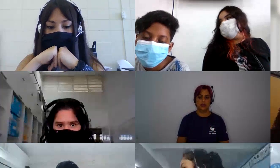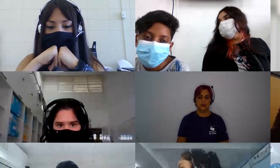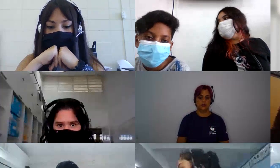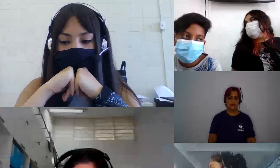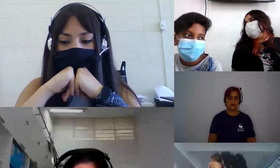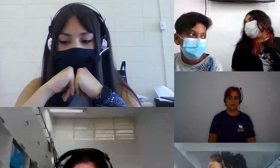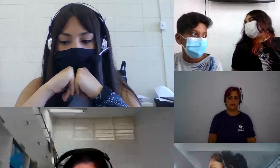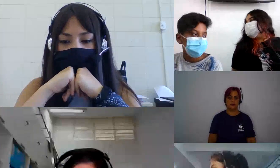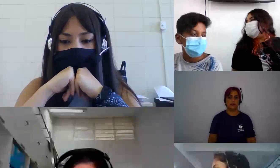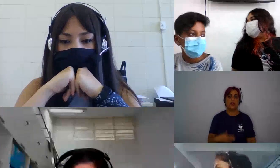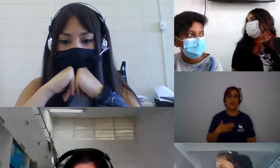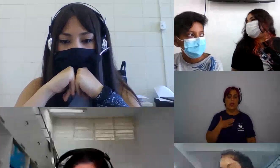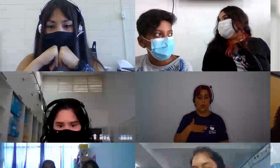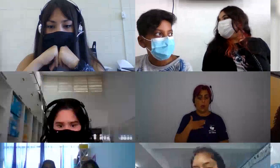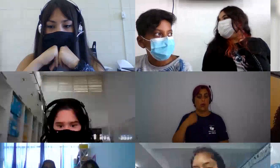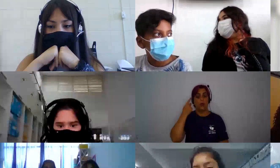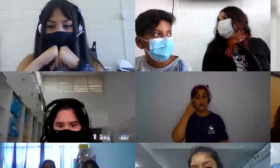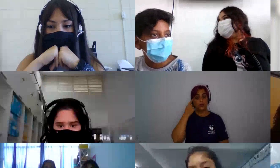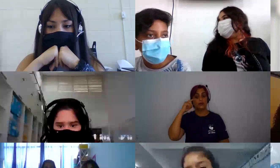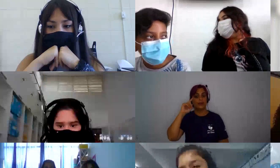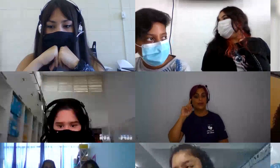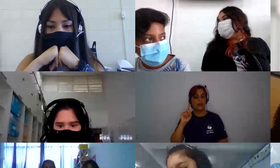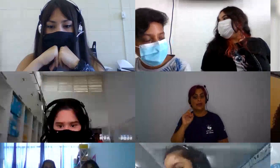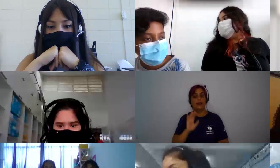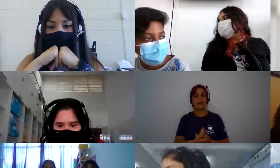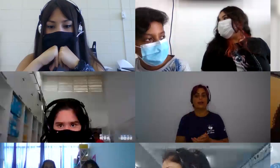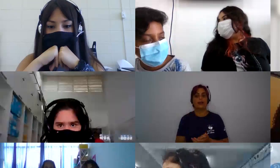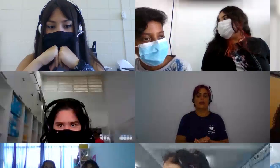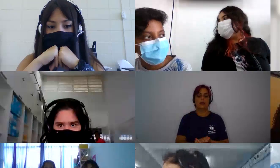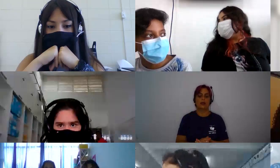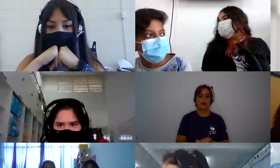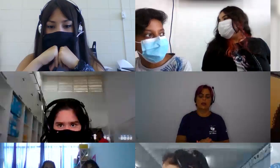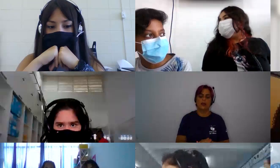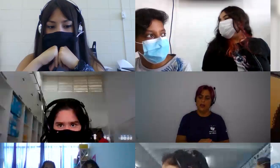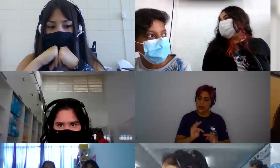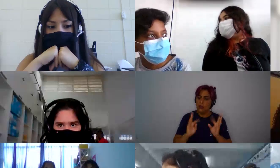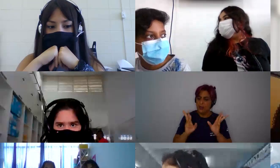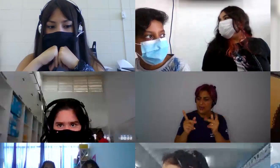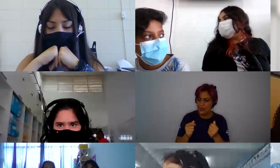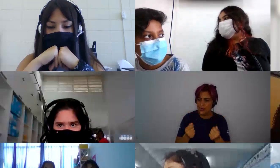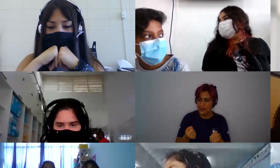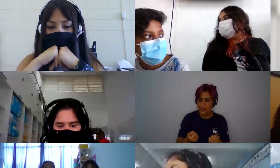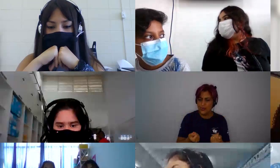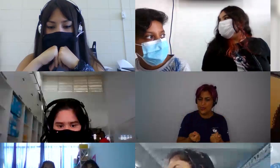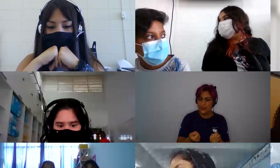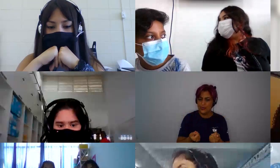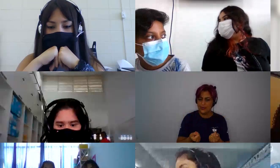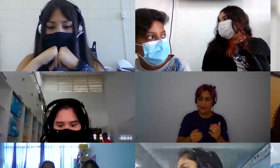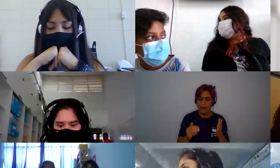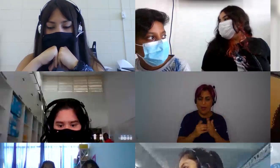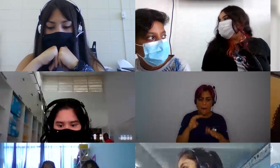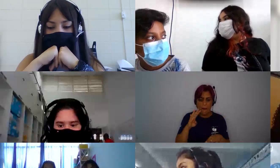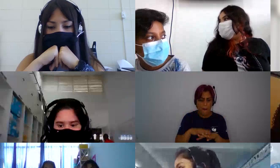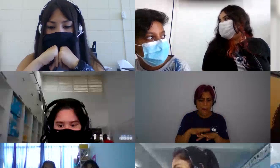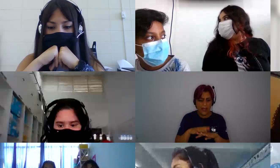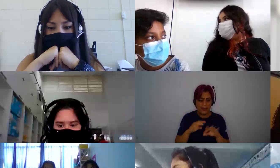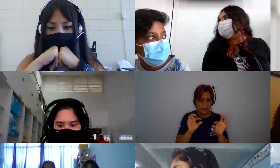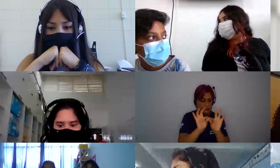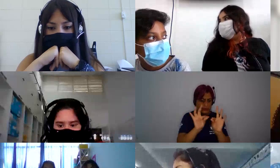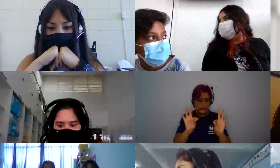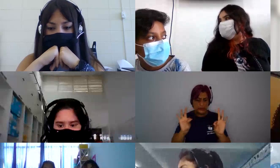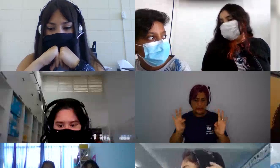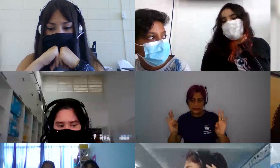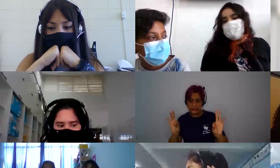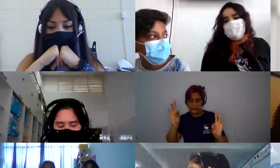Ó. Eu gosto da ideia, vou procurar. Isso vale para tudo, né, Júlia? Até para geometria. Quando você aprendeu uma coisa na escola e